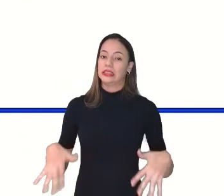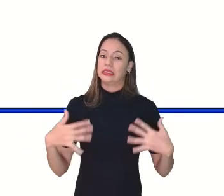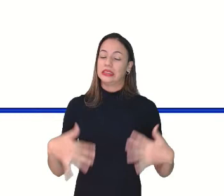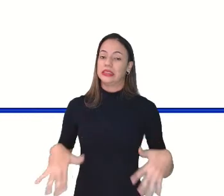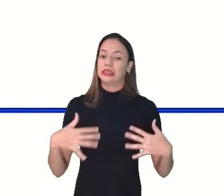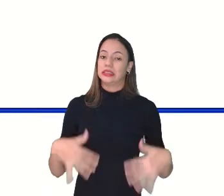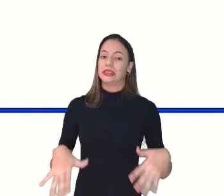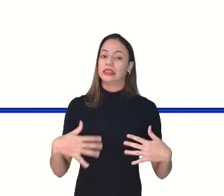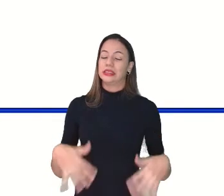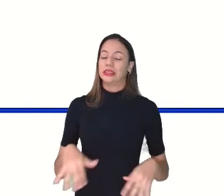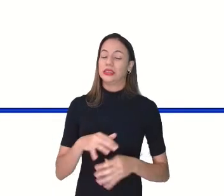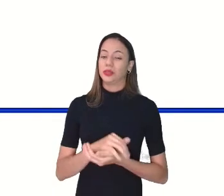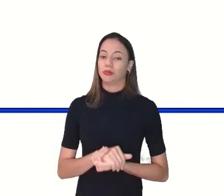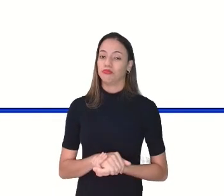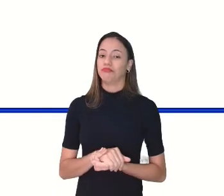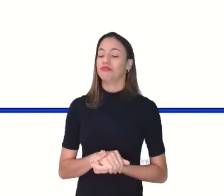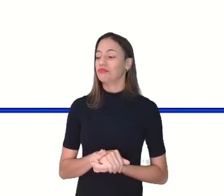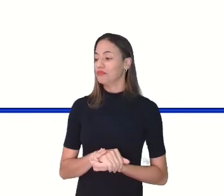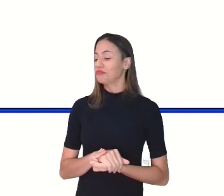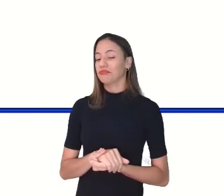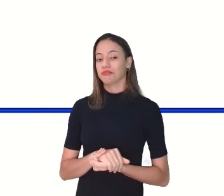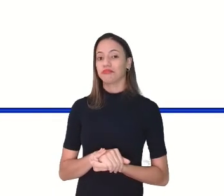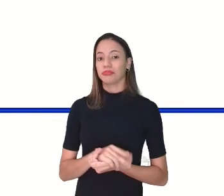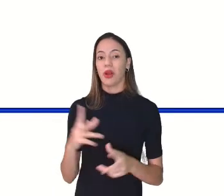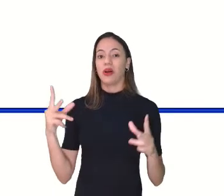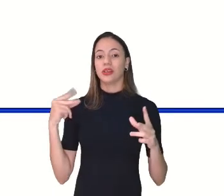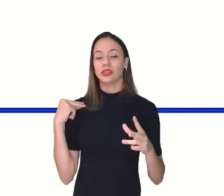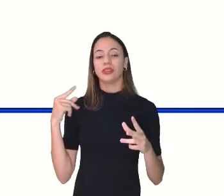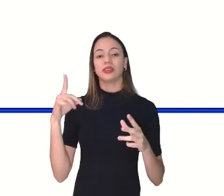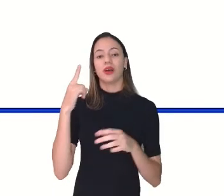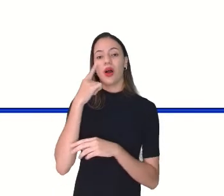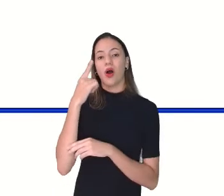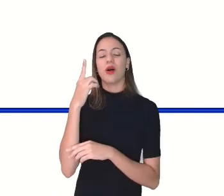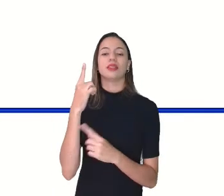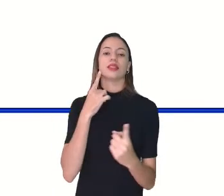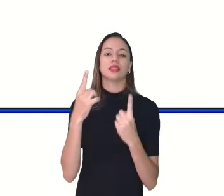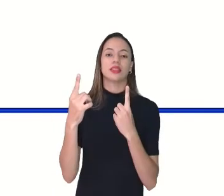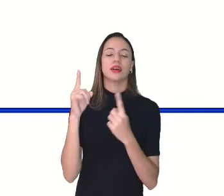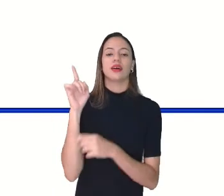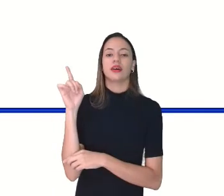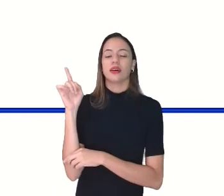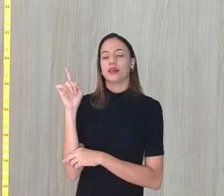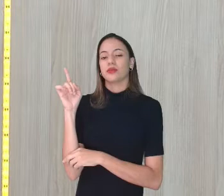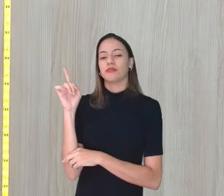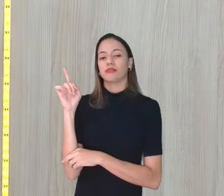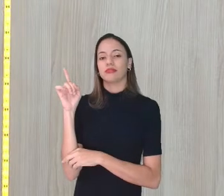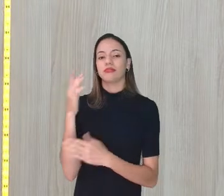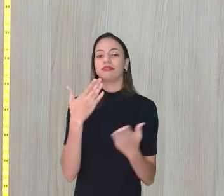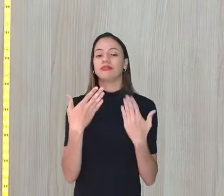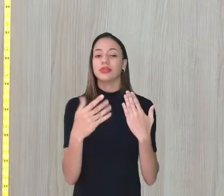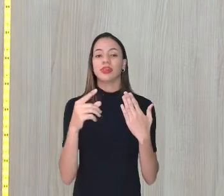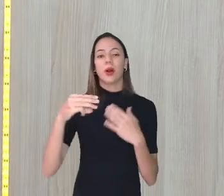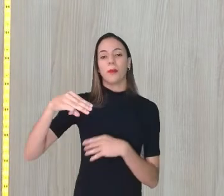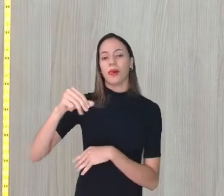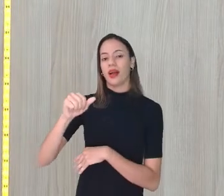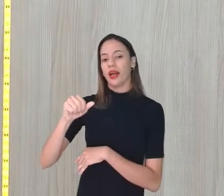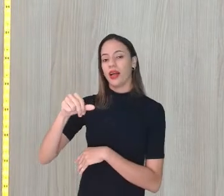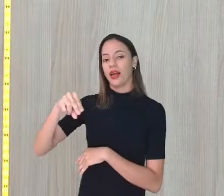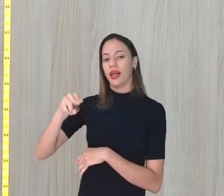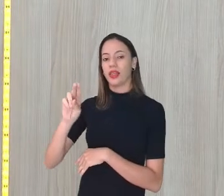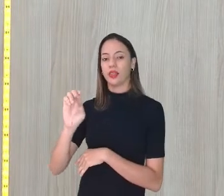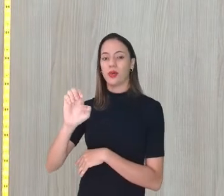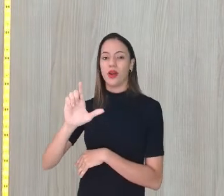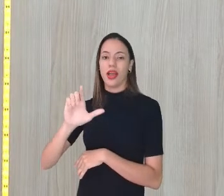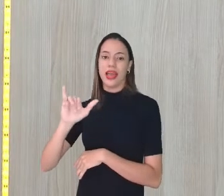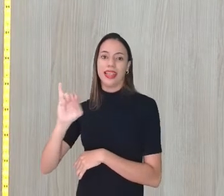Eita, Infelizmente. Lele, hein? Eita, esse diálogo de Manuelito, né? Que é um dos amigos de Olha Mafalda. aí, a professora Eu